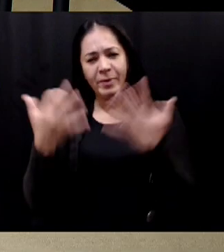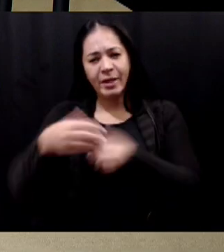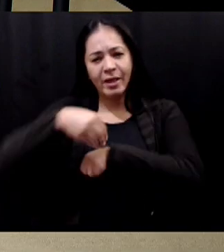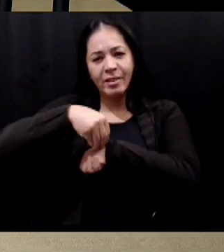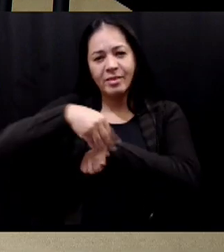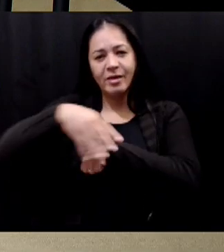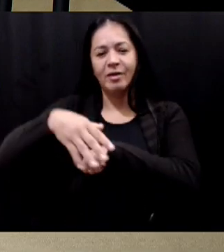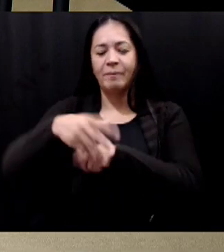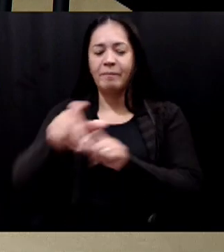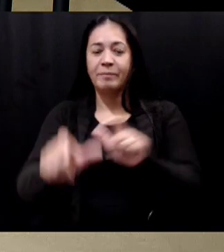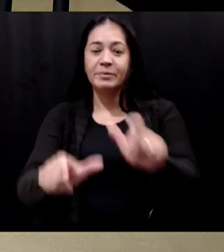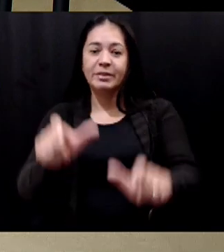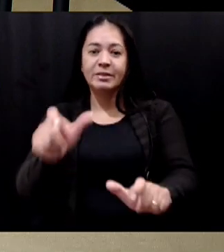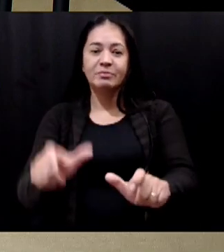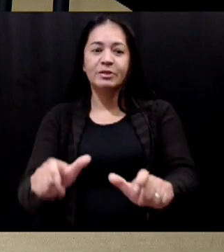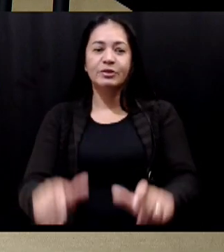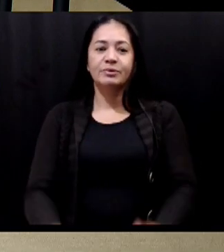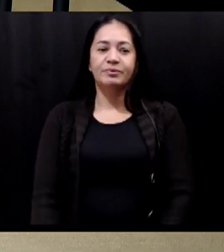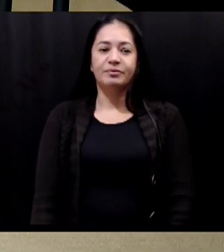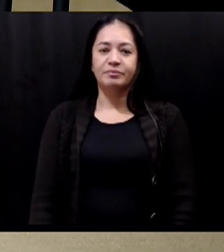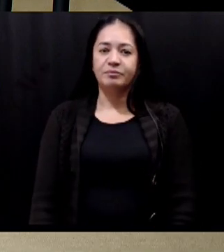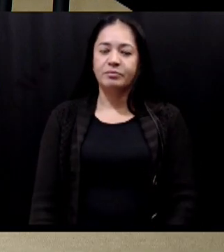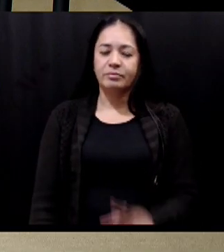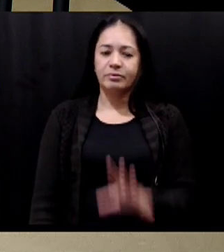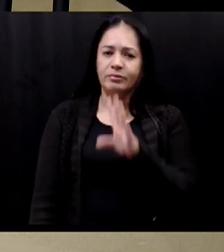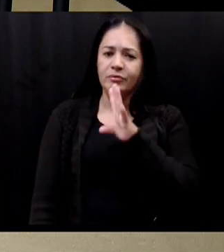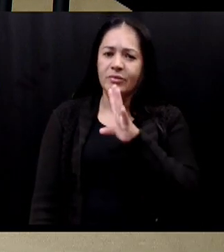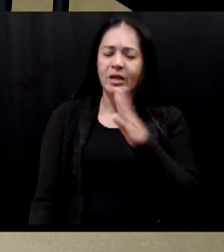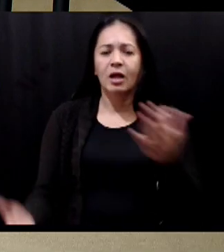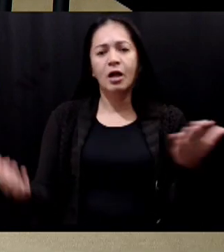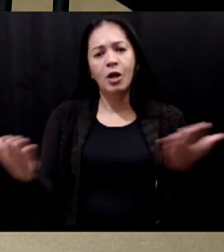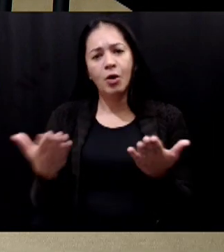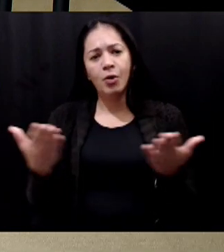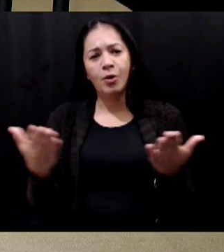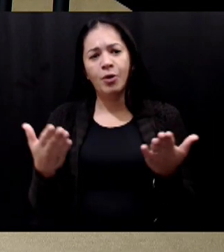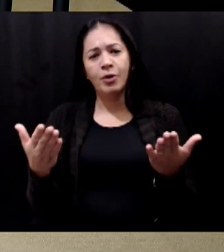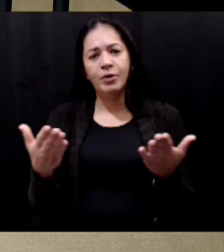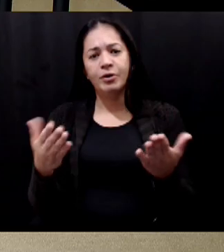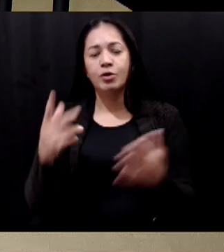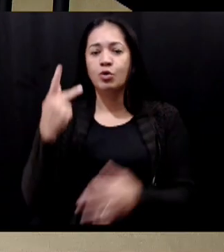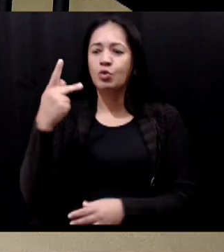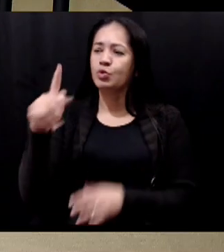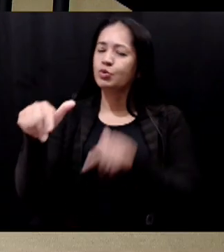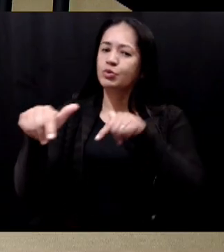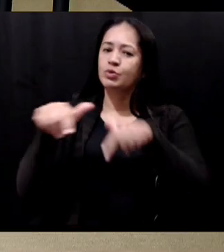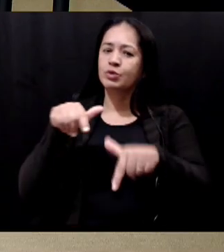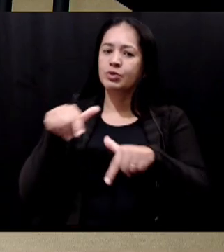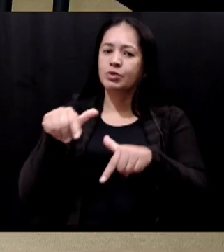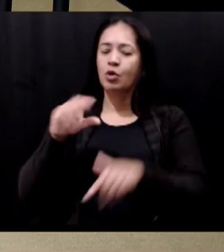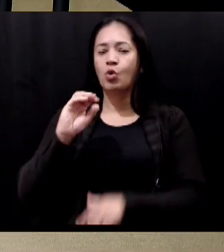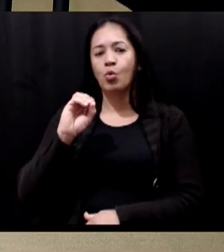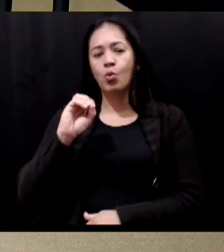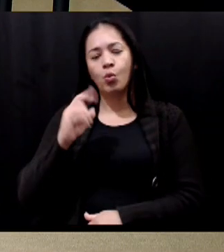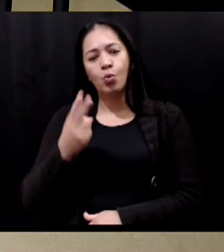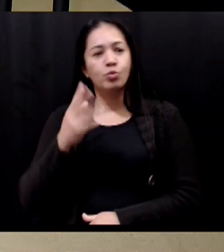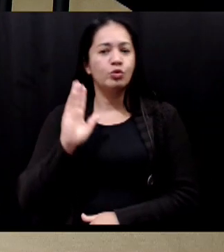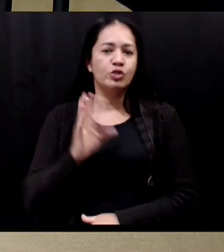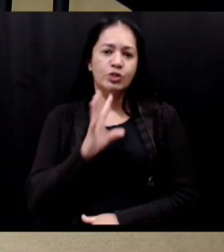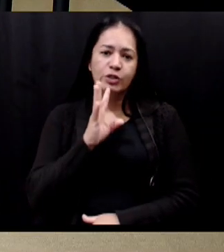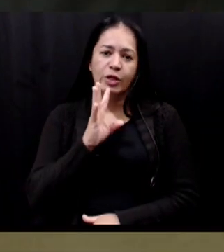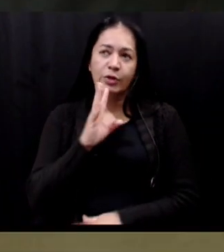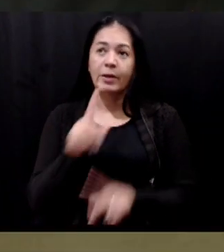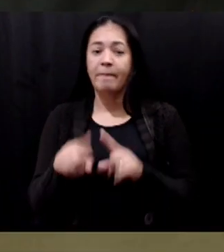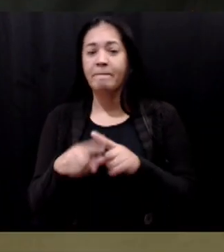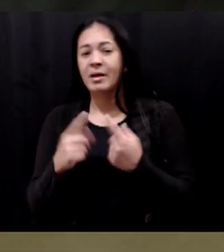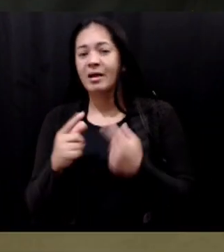pessoas que estão conhecendo agora, né, o seu trabalho, ou que já conhecem, mas têm alguma dúvida e